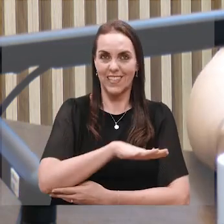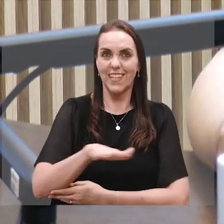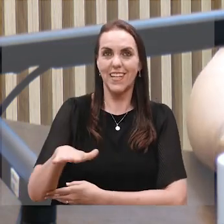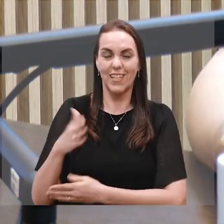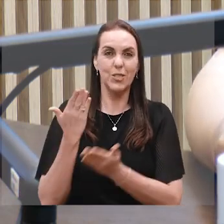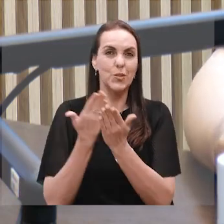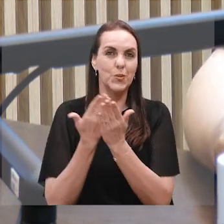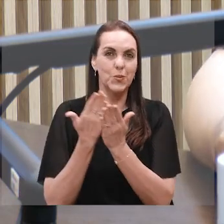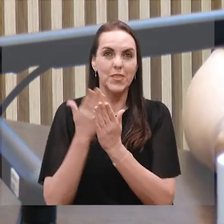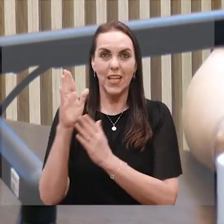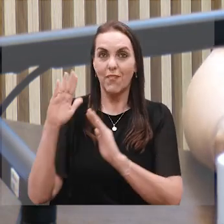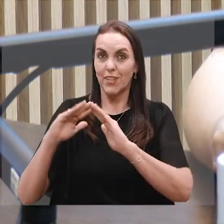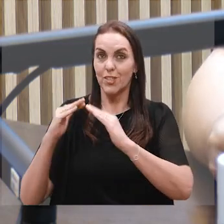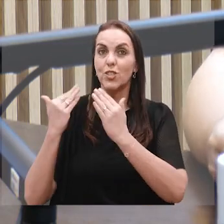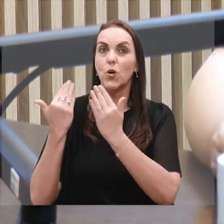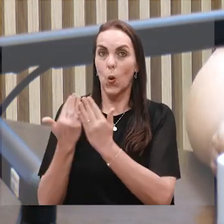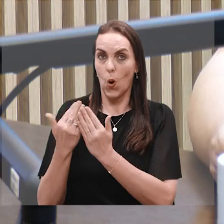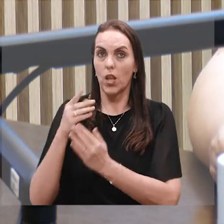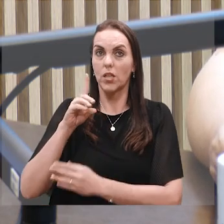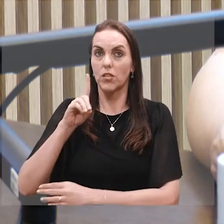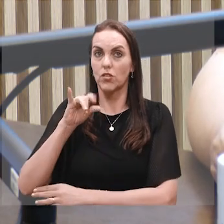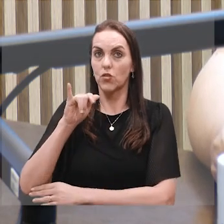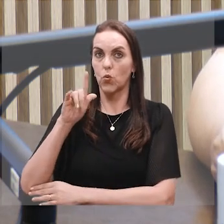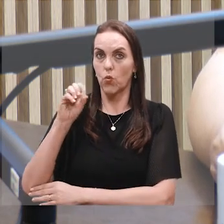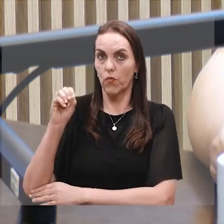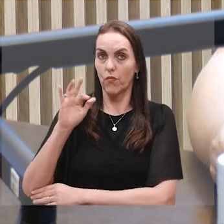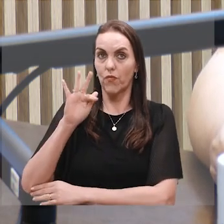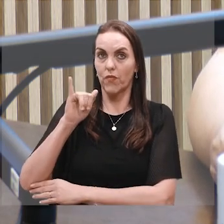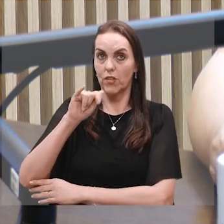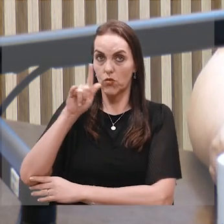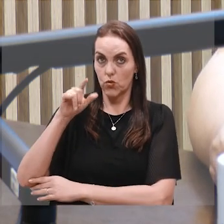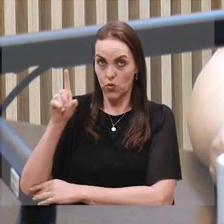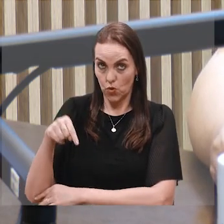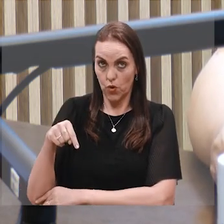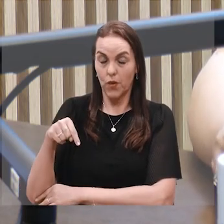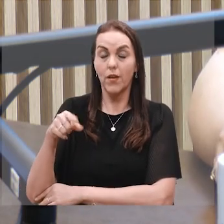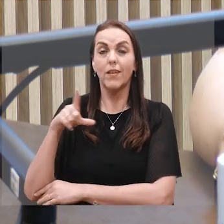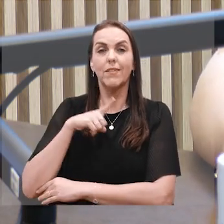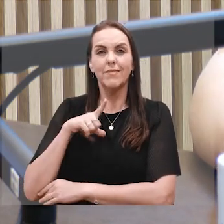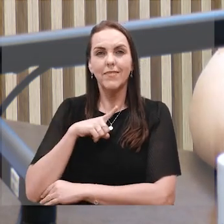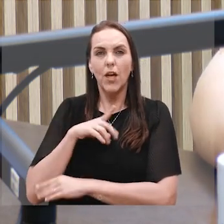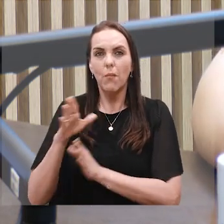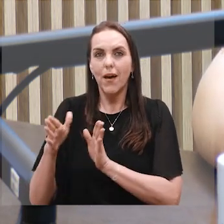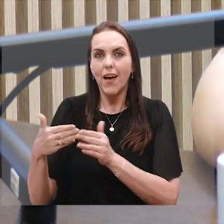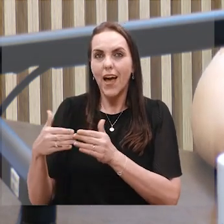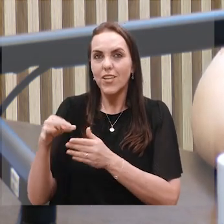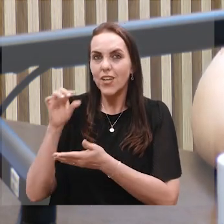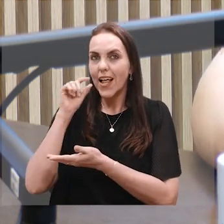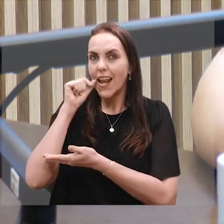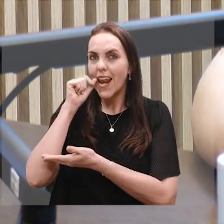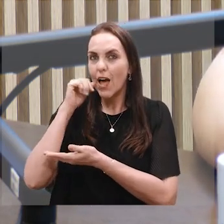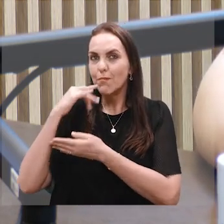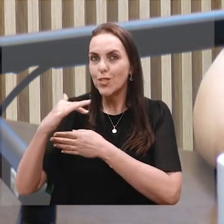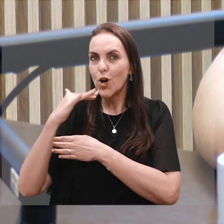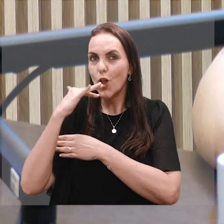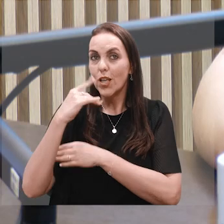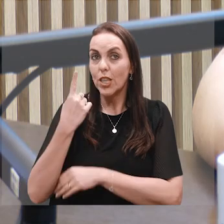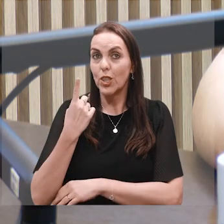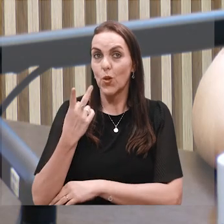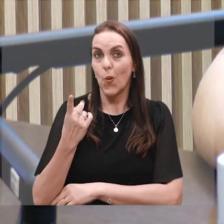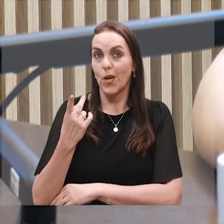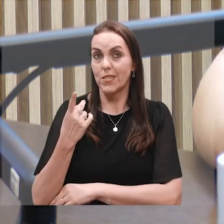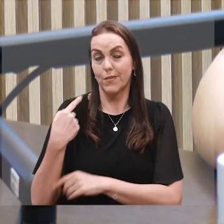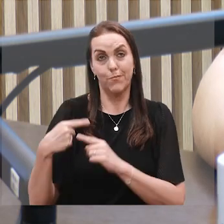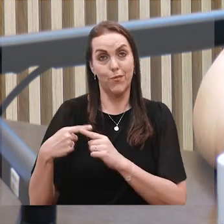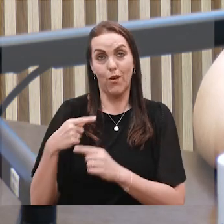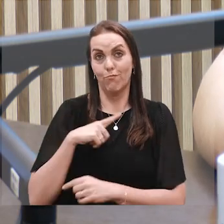que eu estudava lá na escola Diogo Feijó era ter uma caixinha de lápis de cor de 12